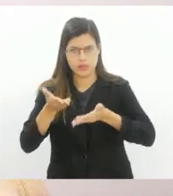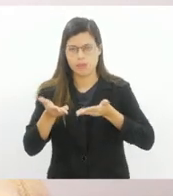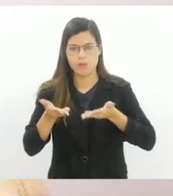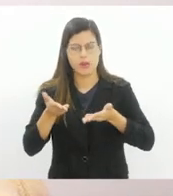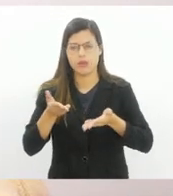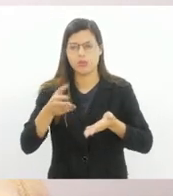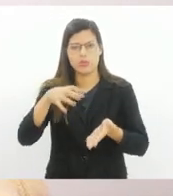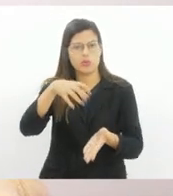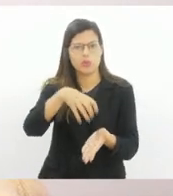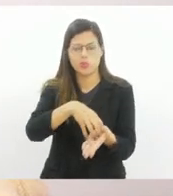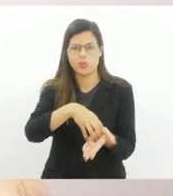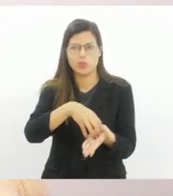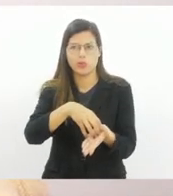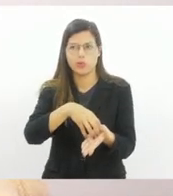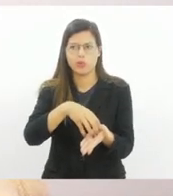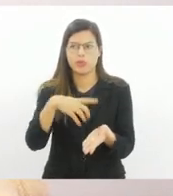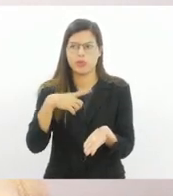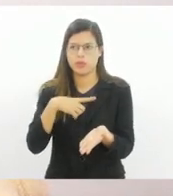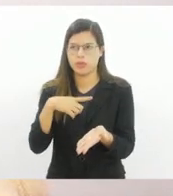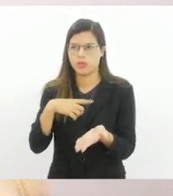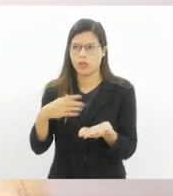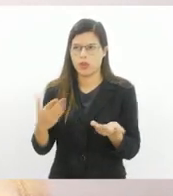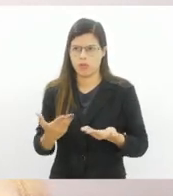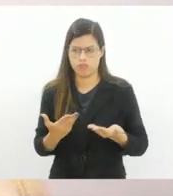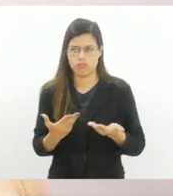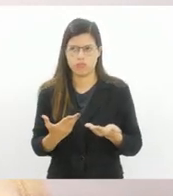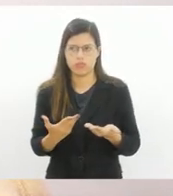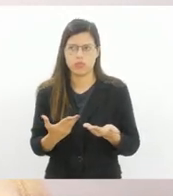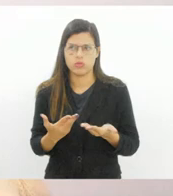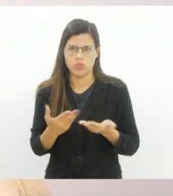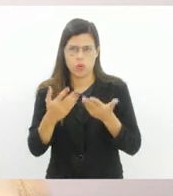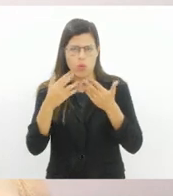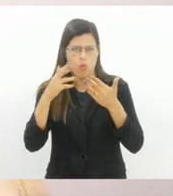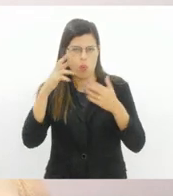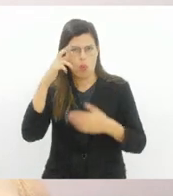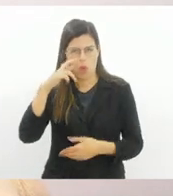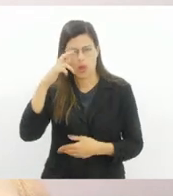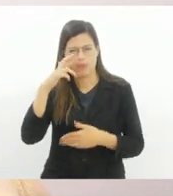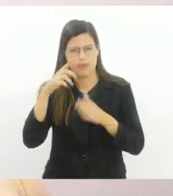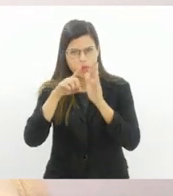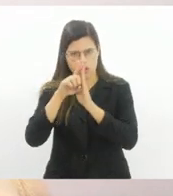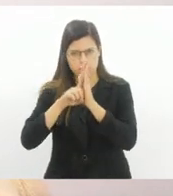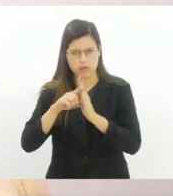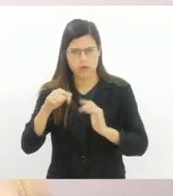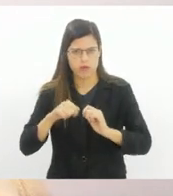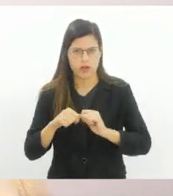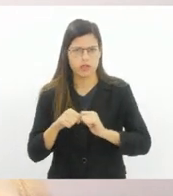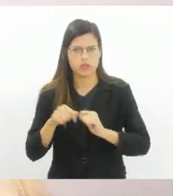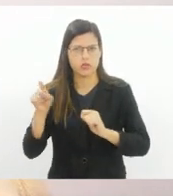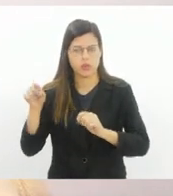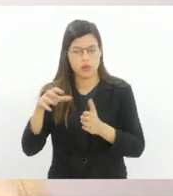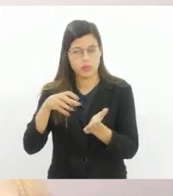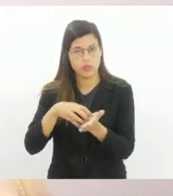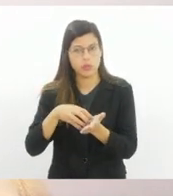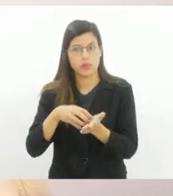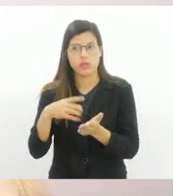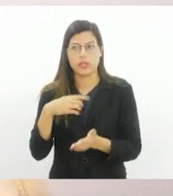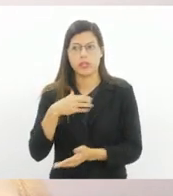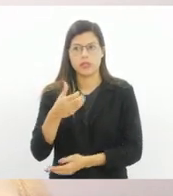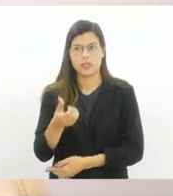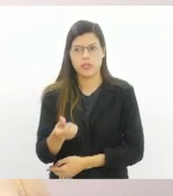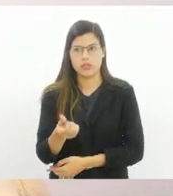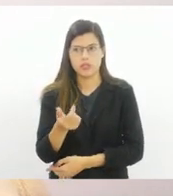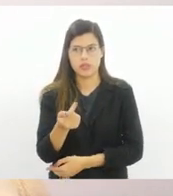concentrados na, a gente tem atualmente, né, de acordo com o monitoramento que eu faço lá no núcleo, é, nós temos